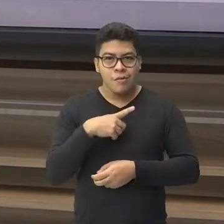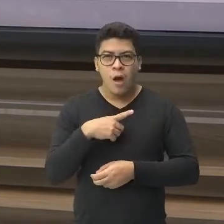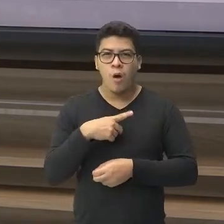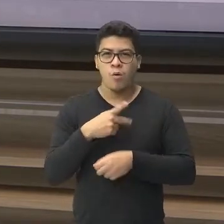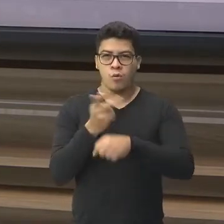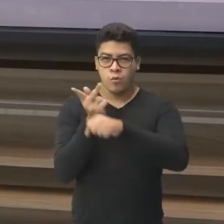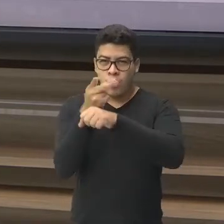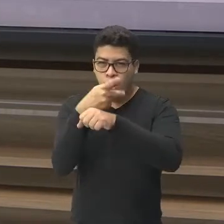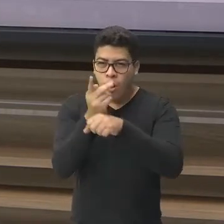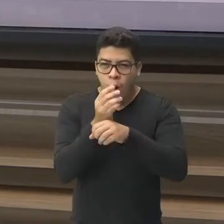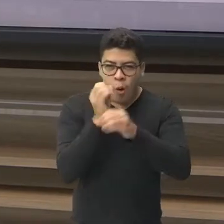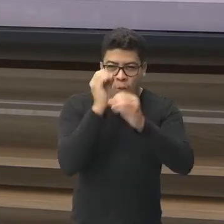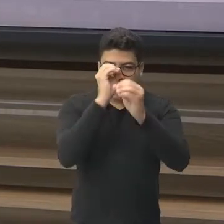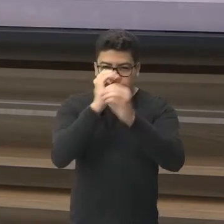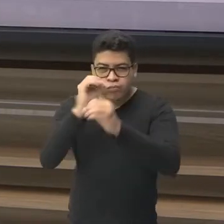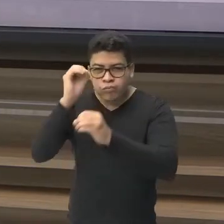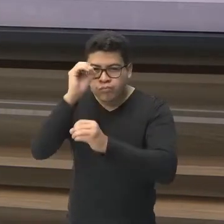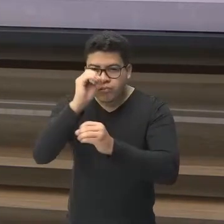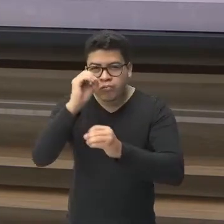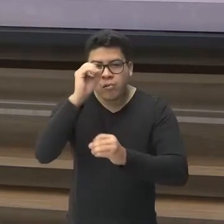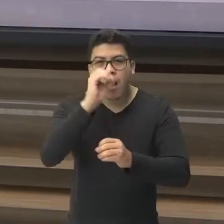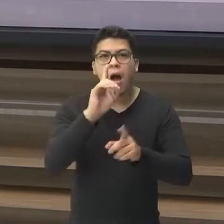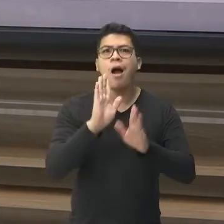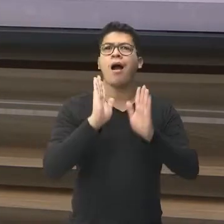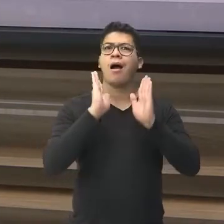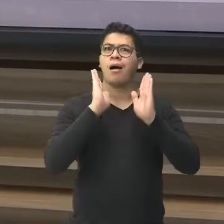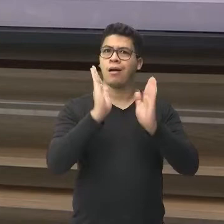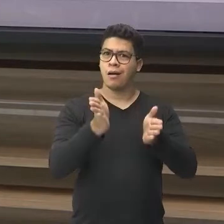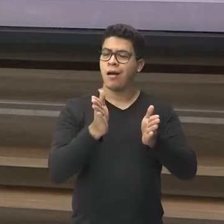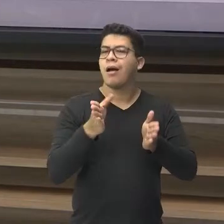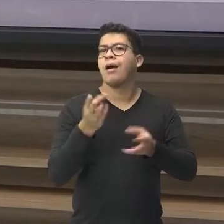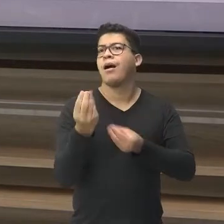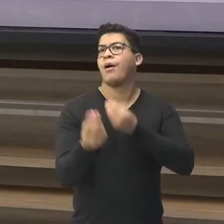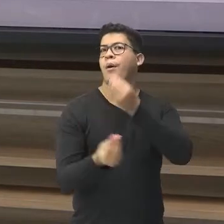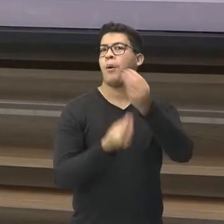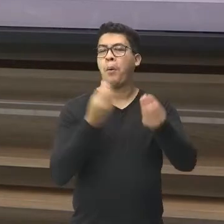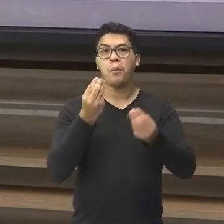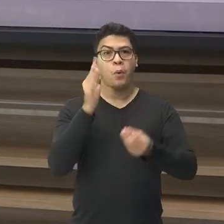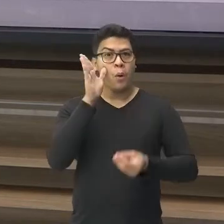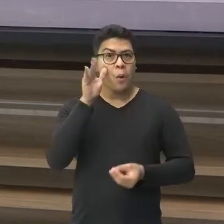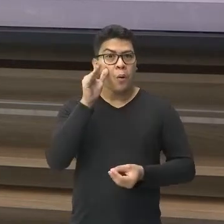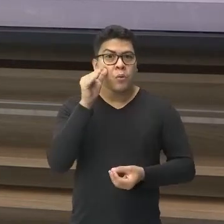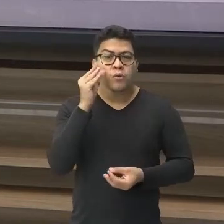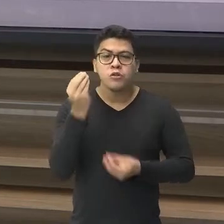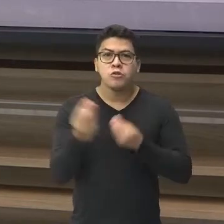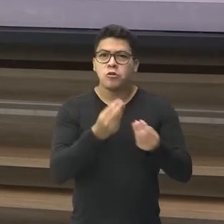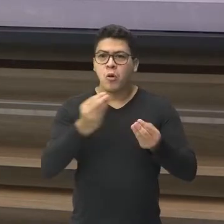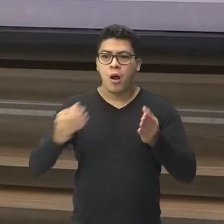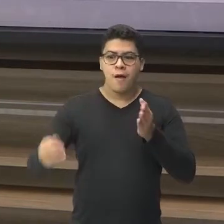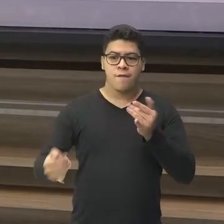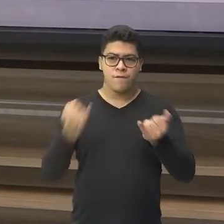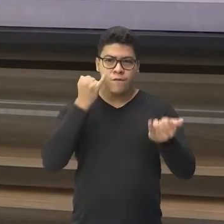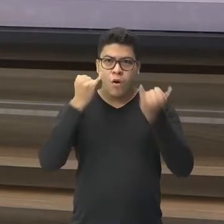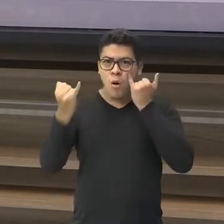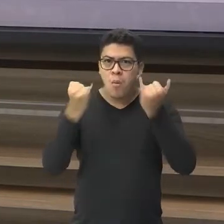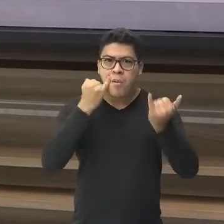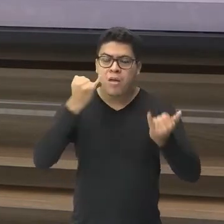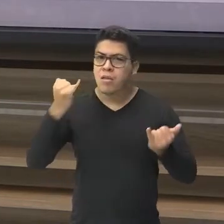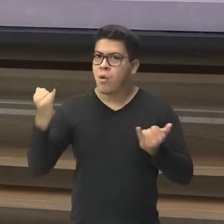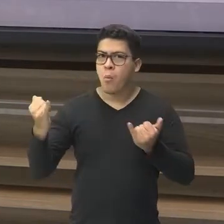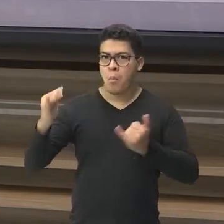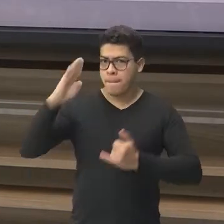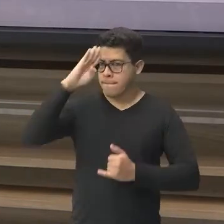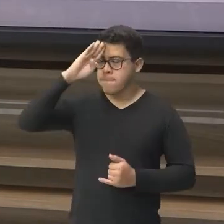espionagem fez muita diferença, não é? Você conseguir informações privilegiadas sobre o inimigo fazia você se